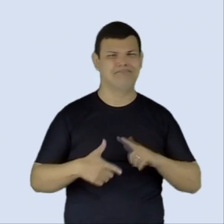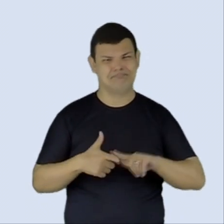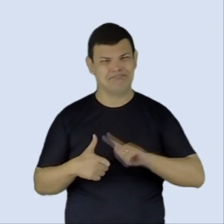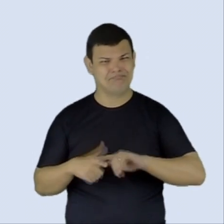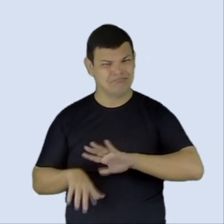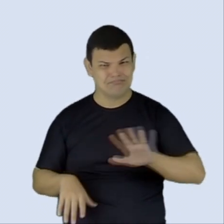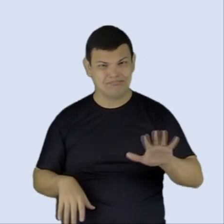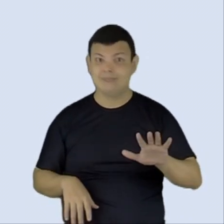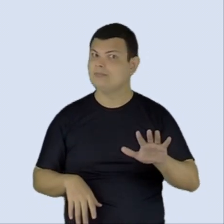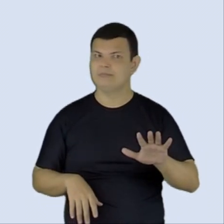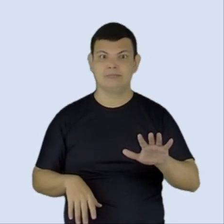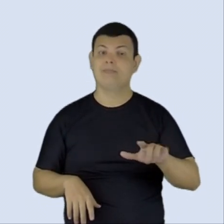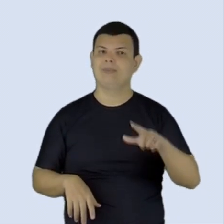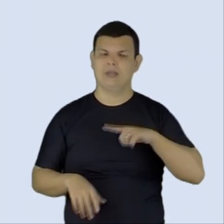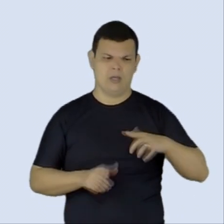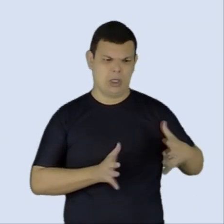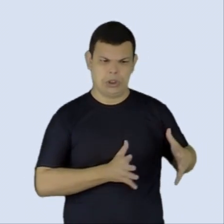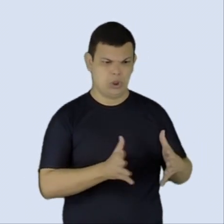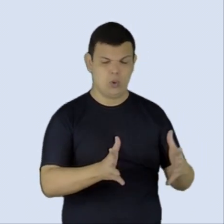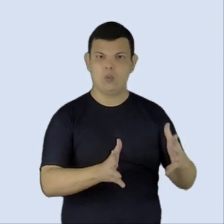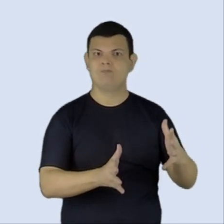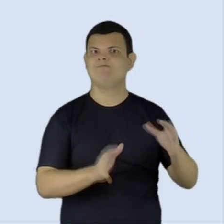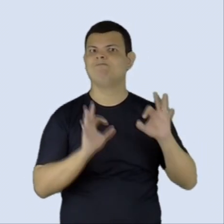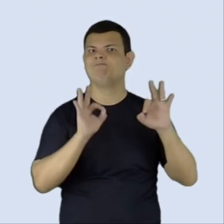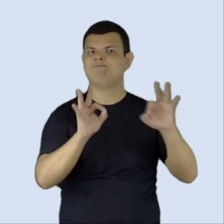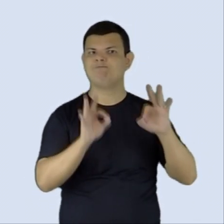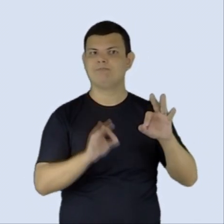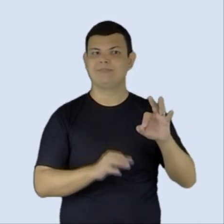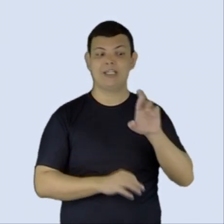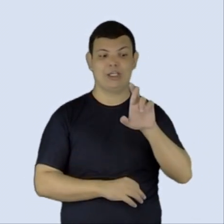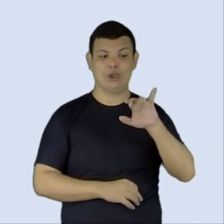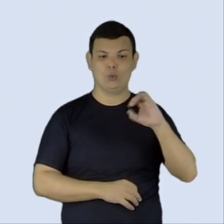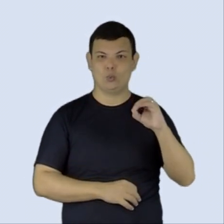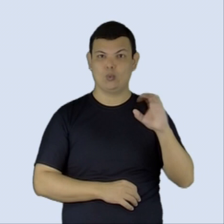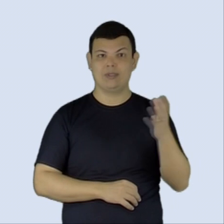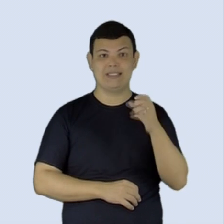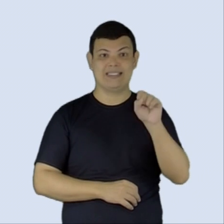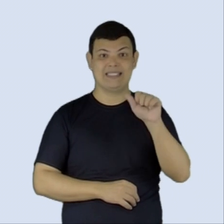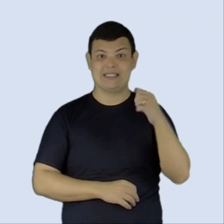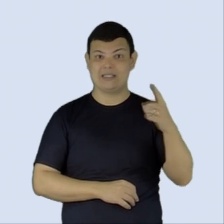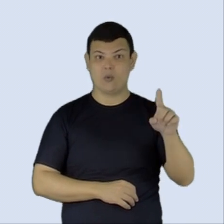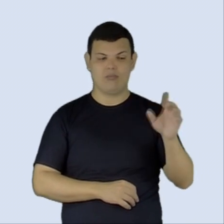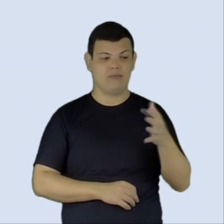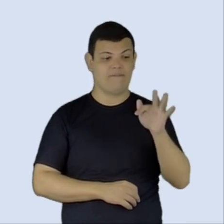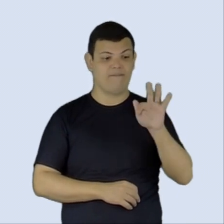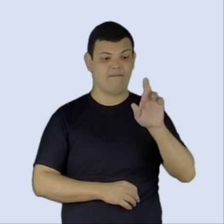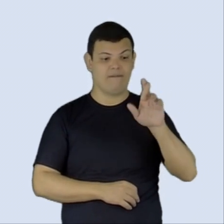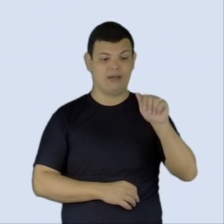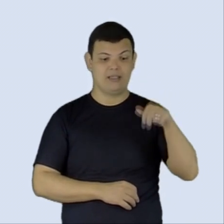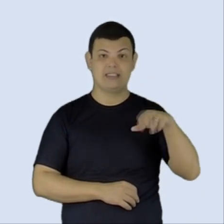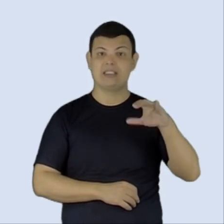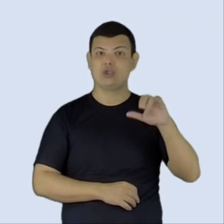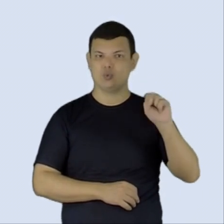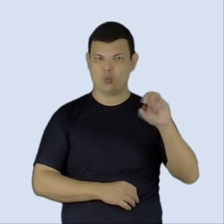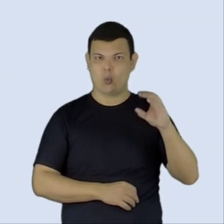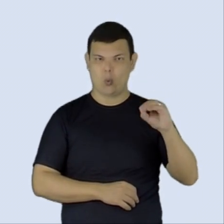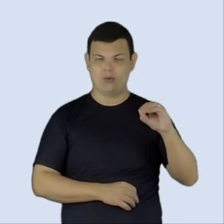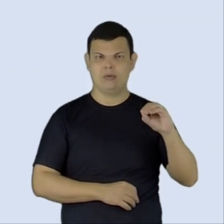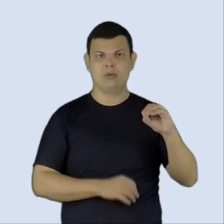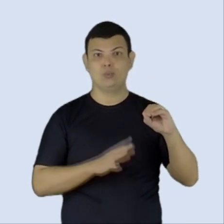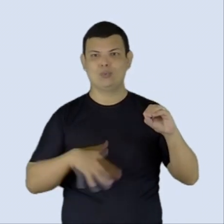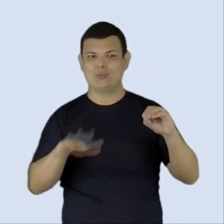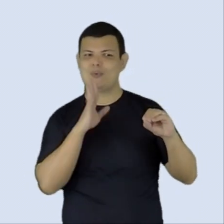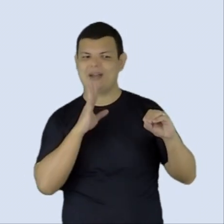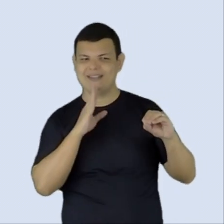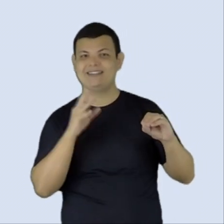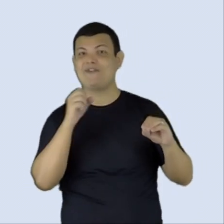sobre um rio maravilhoso, que é o Rio São Francisco, que ele é conhecido também lá pelos nordestinos como Velho Chico.